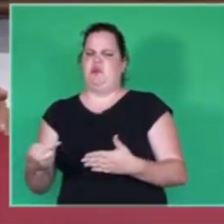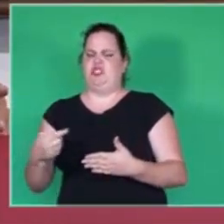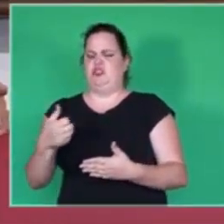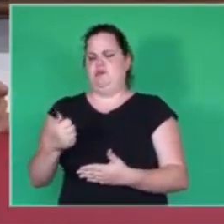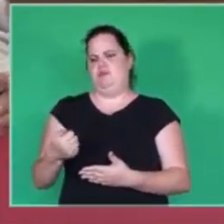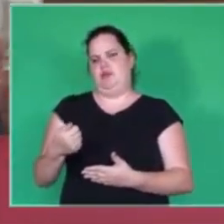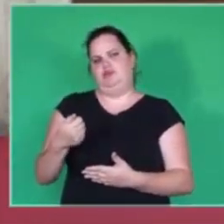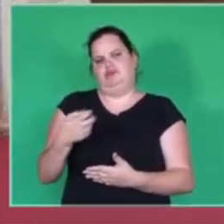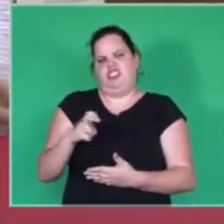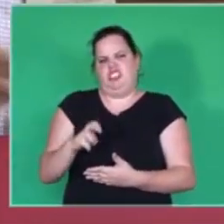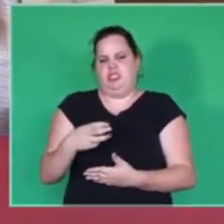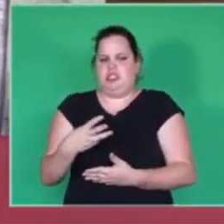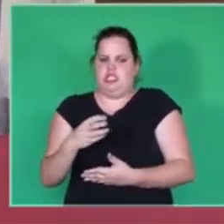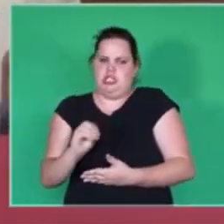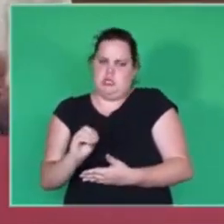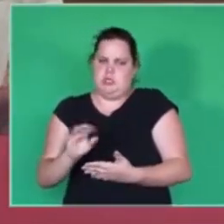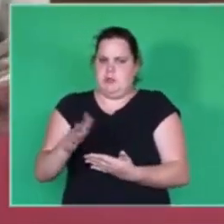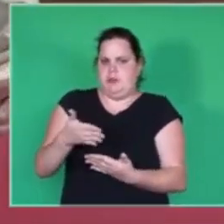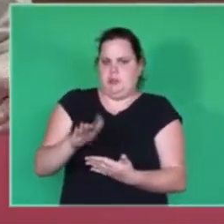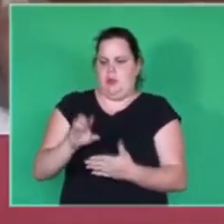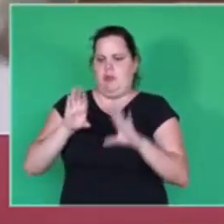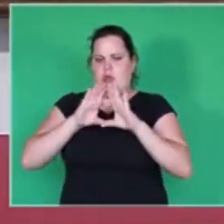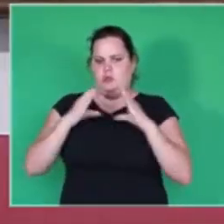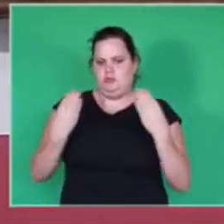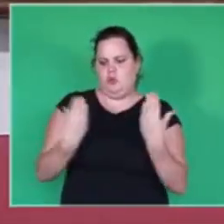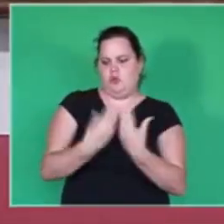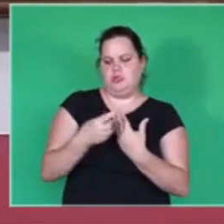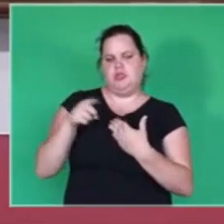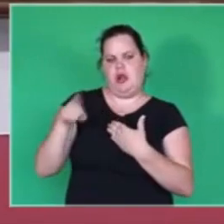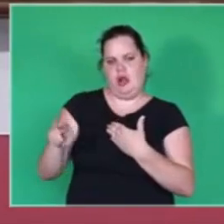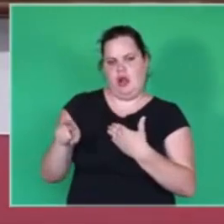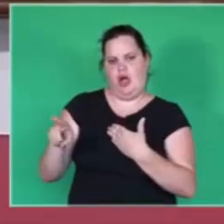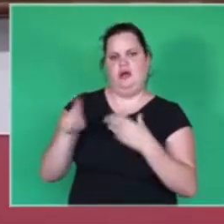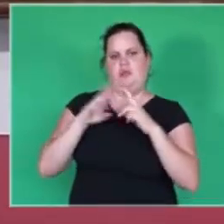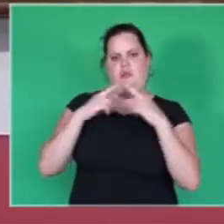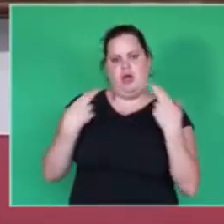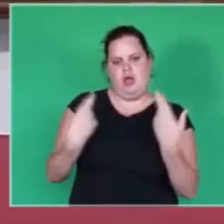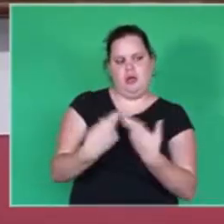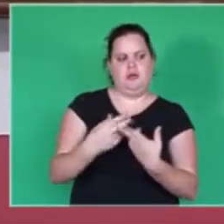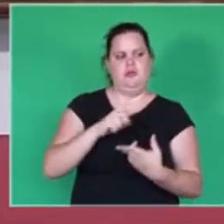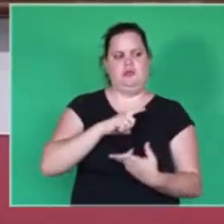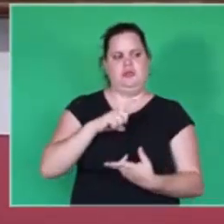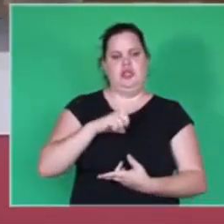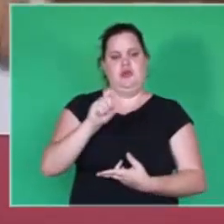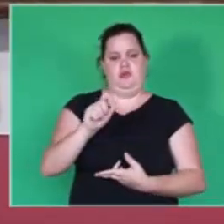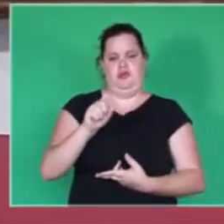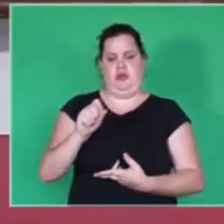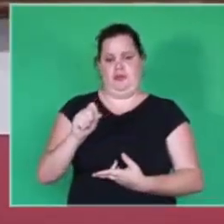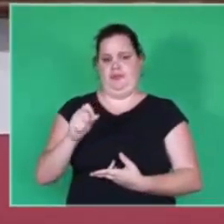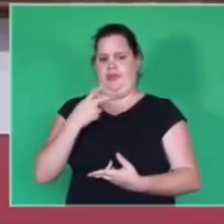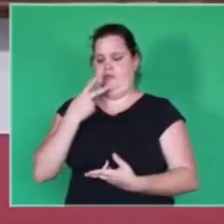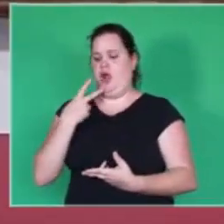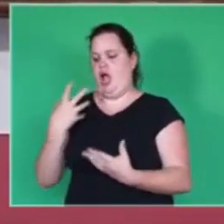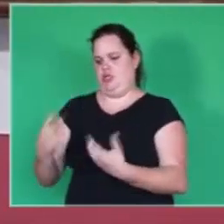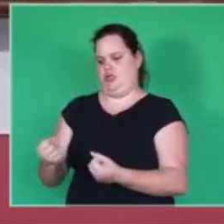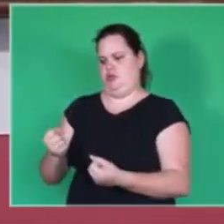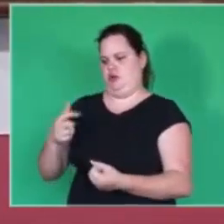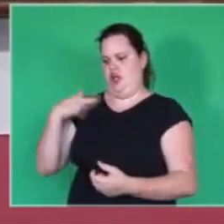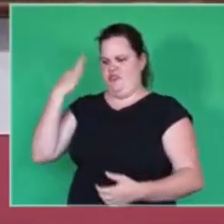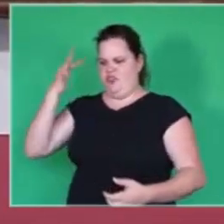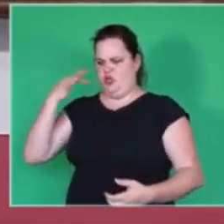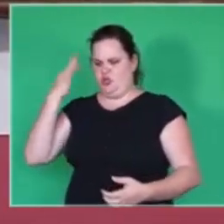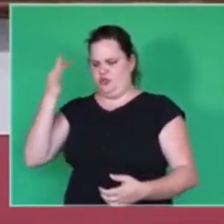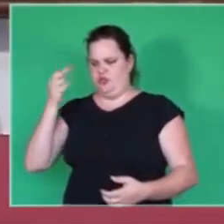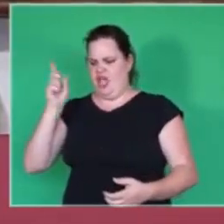1570, no Concílio de Trento, ela disse, não, agora a filosofia não é mais de Agostinho,